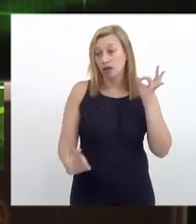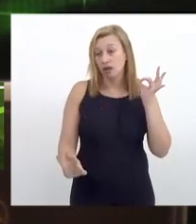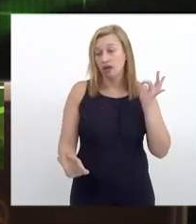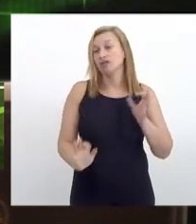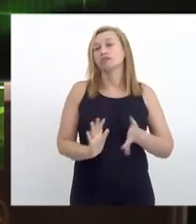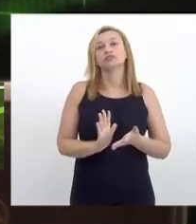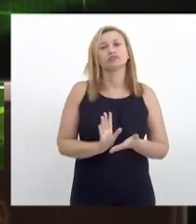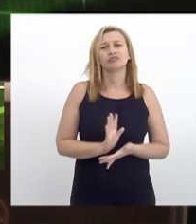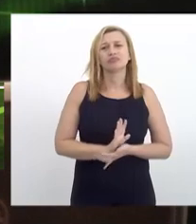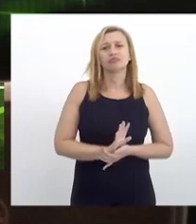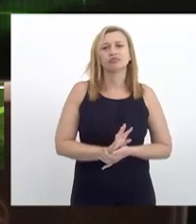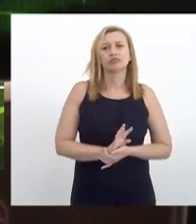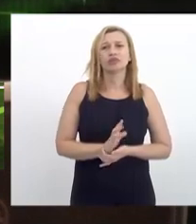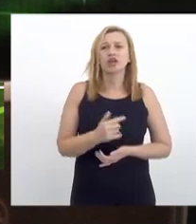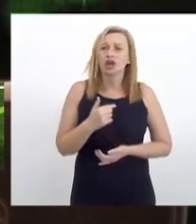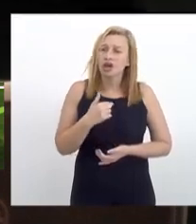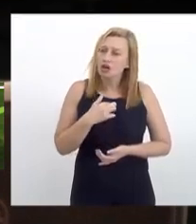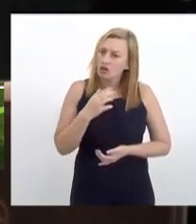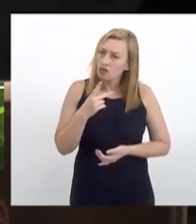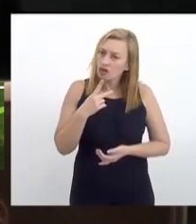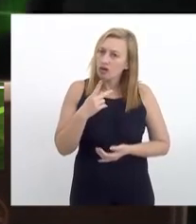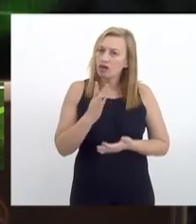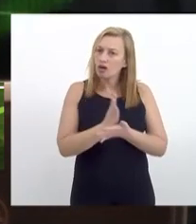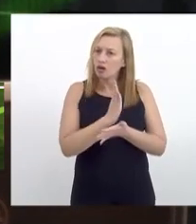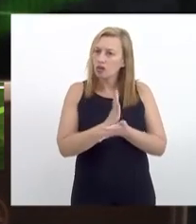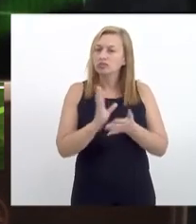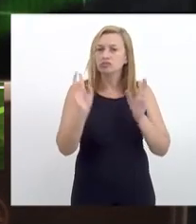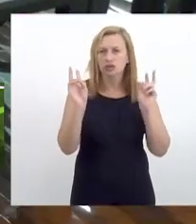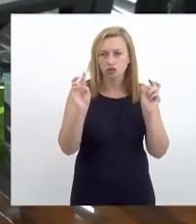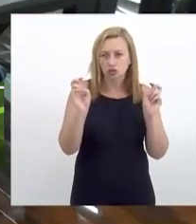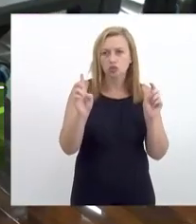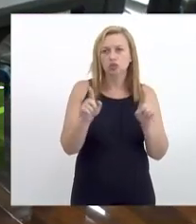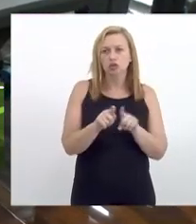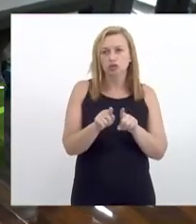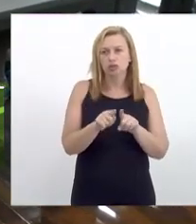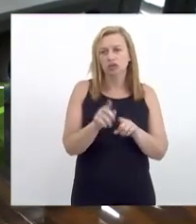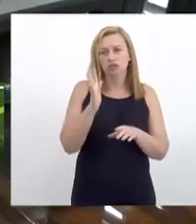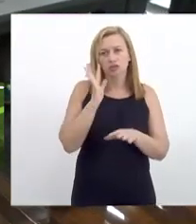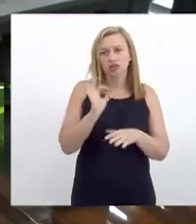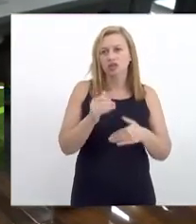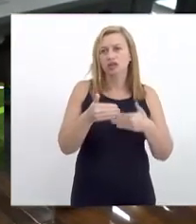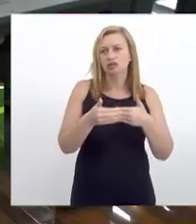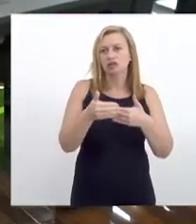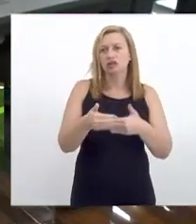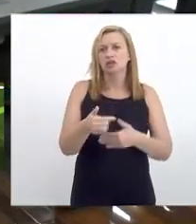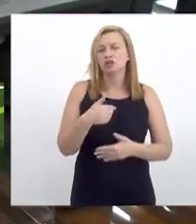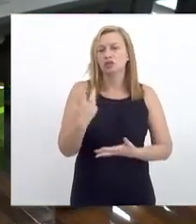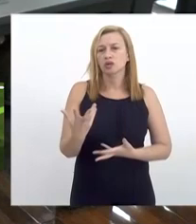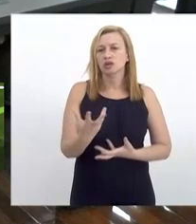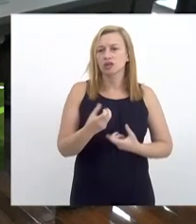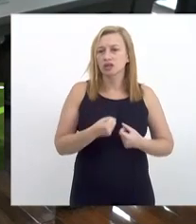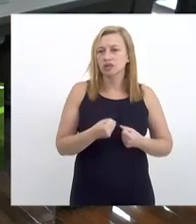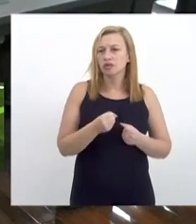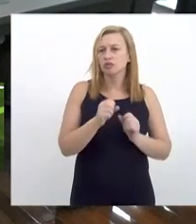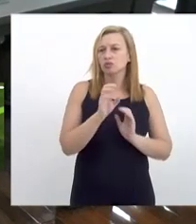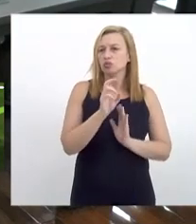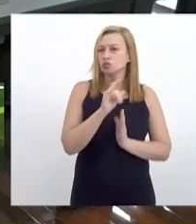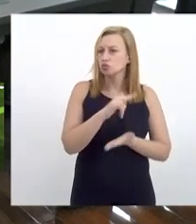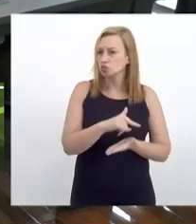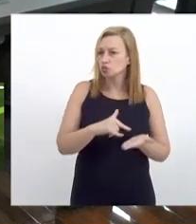Não é Eu trago mais algumas questões Não sei se já avançou Que nós recebemos um documento